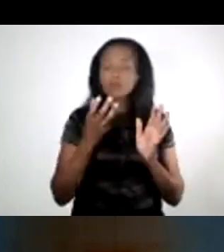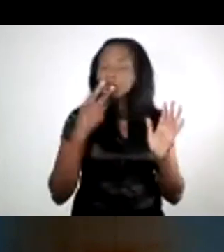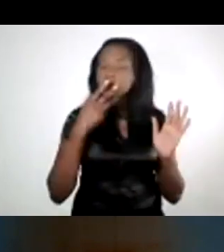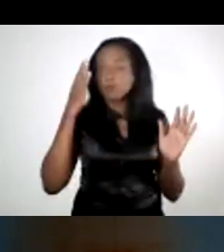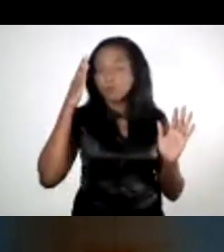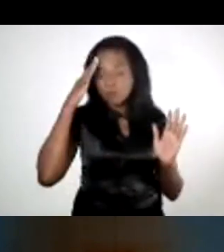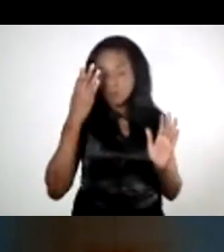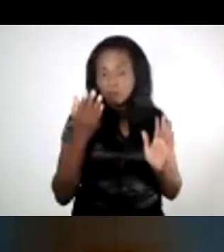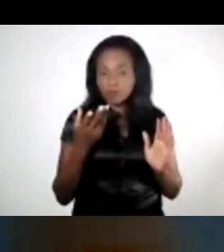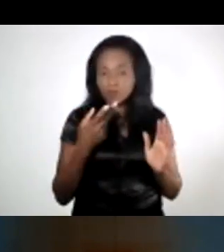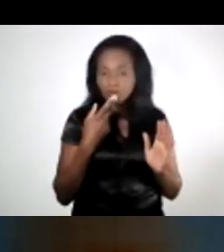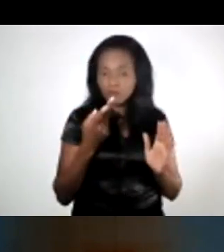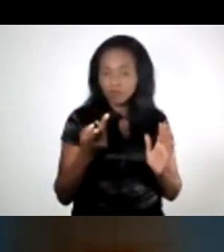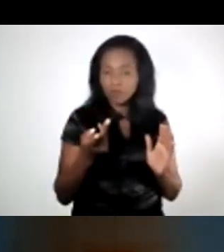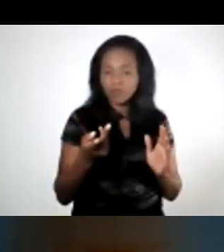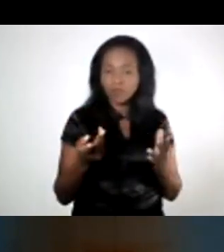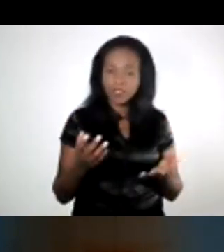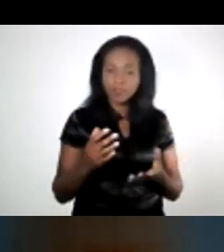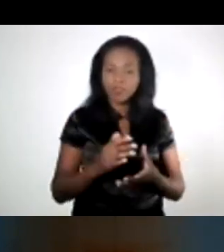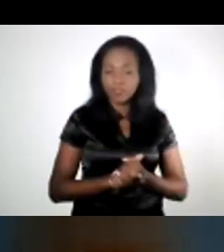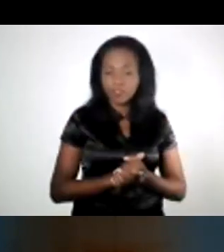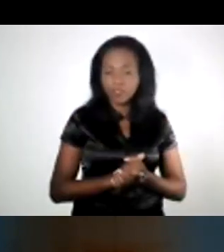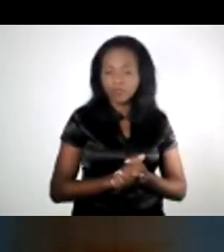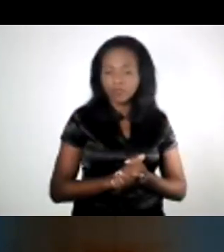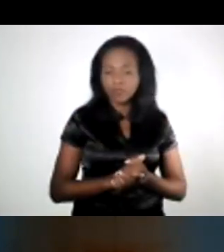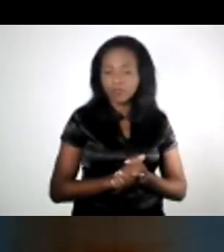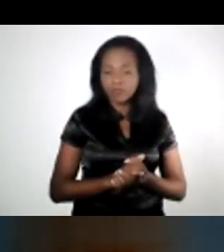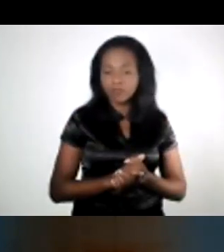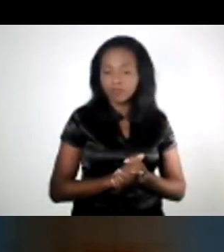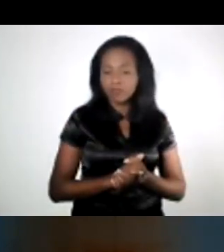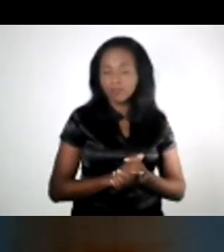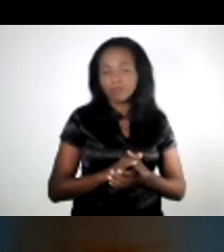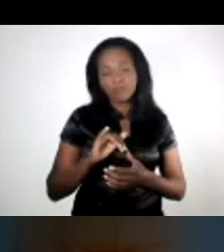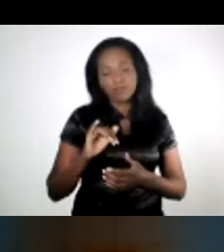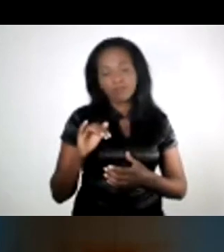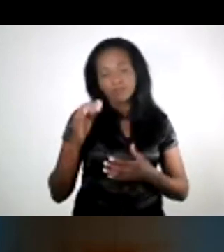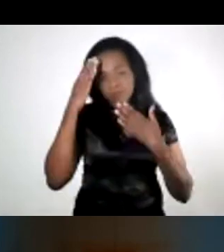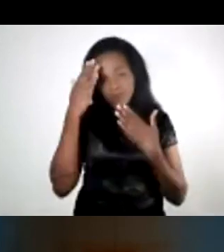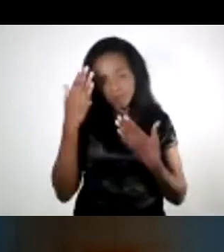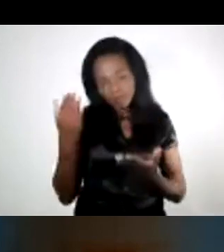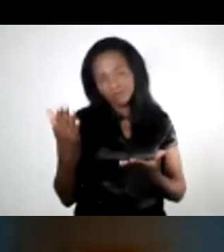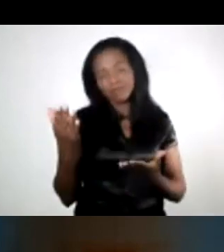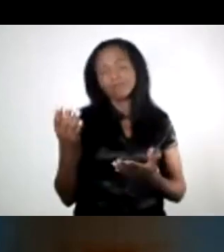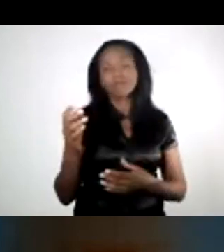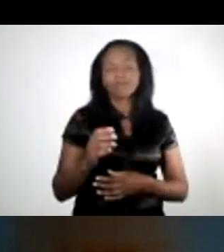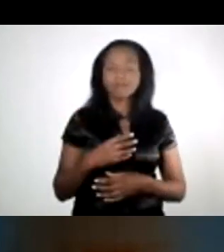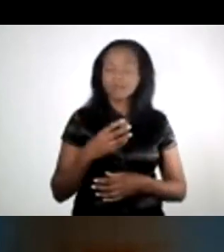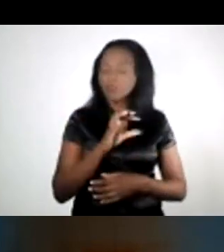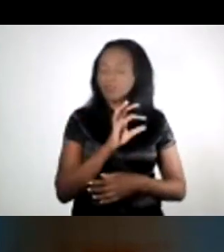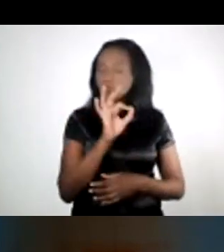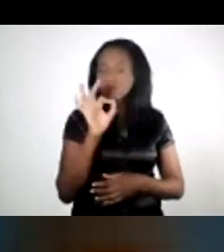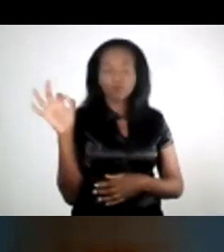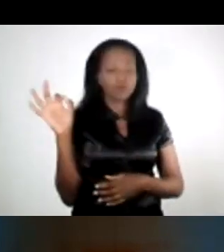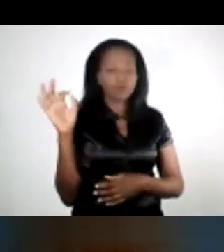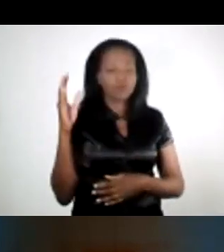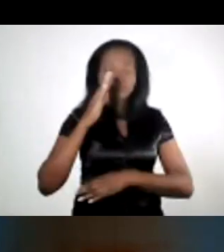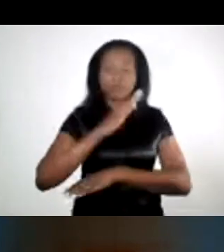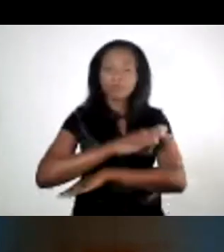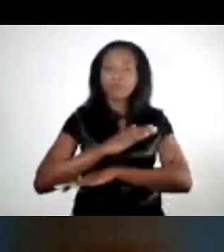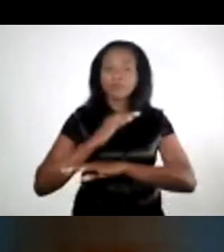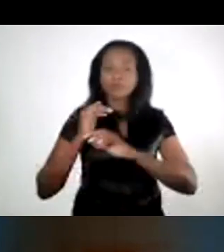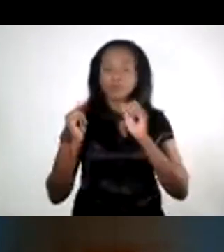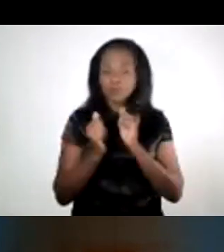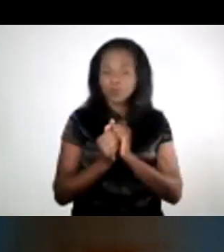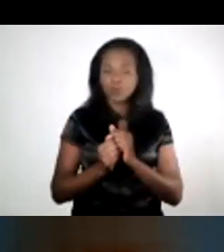quer falar. Não, eu já estou contemplada, gente. Obrigada, valeu. Foi ótimo passar essa tarde com vocês, ótimo